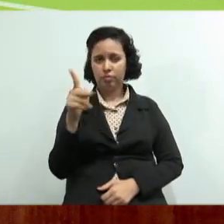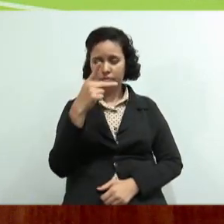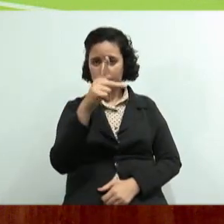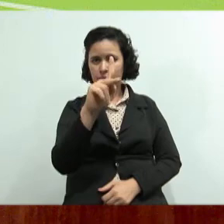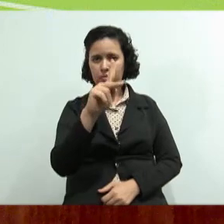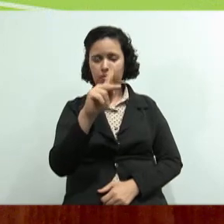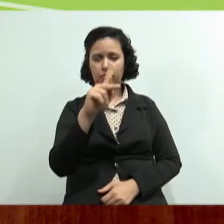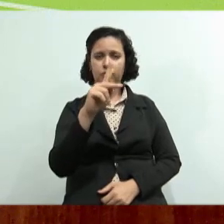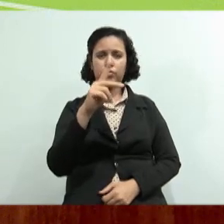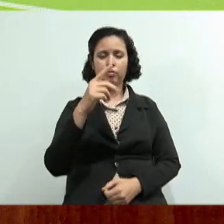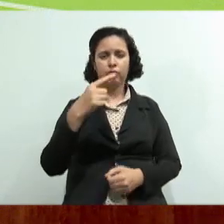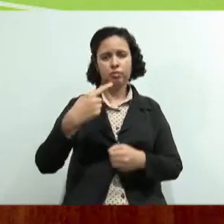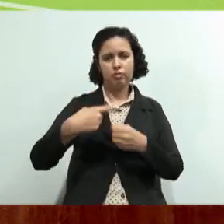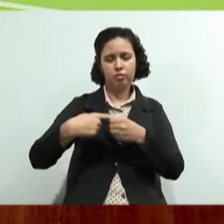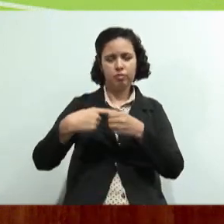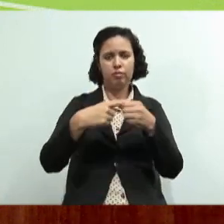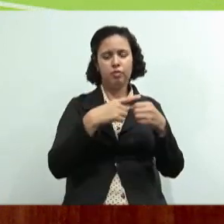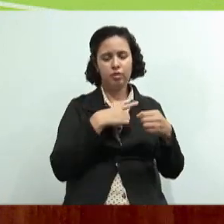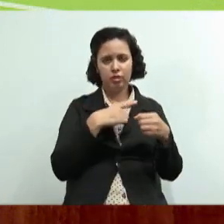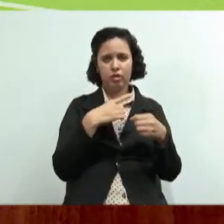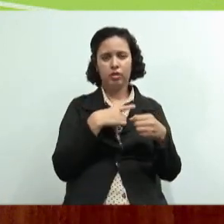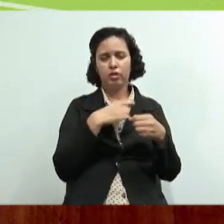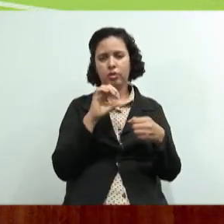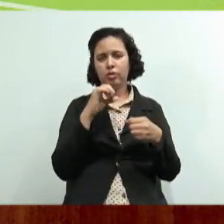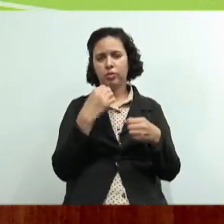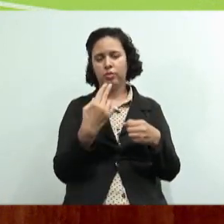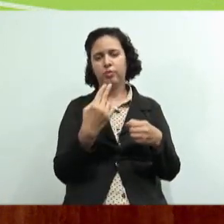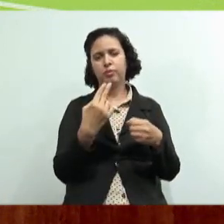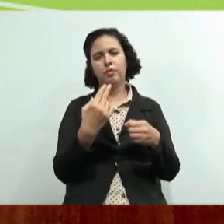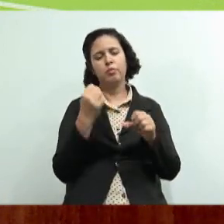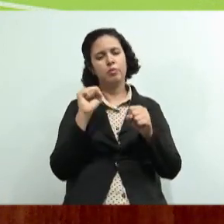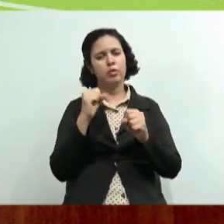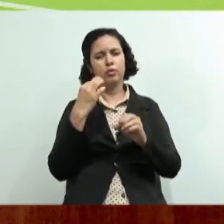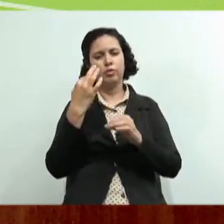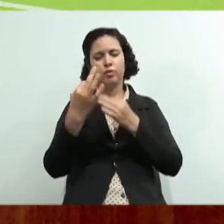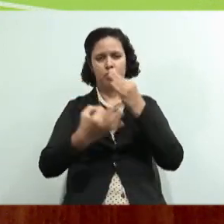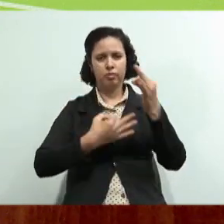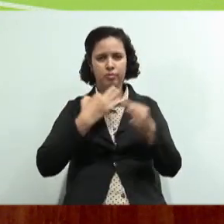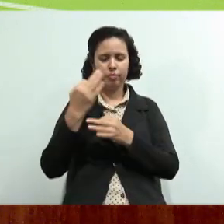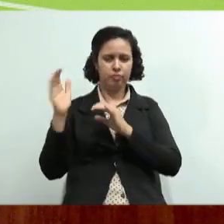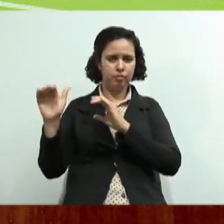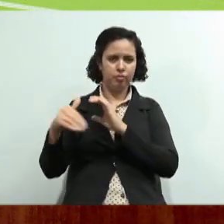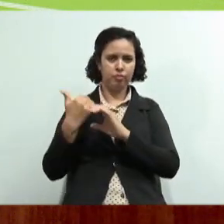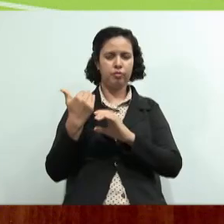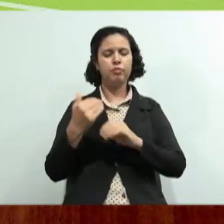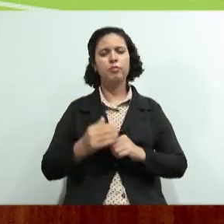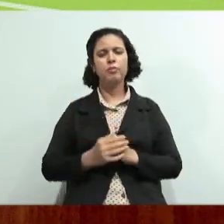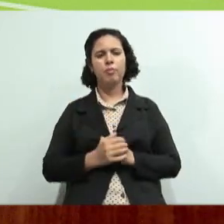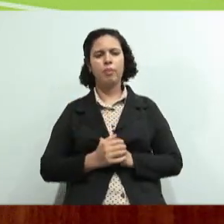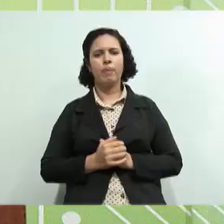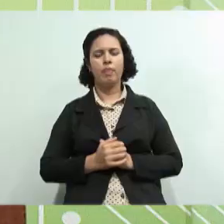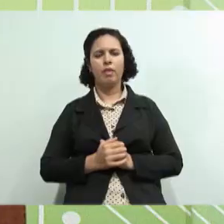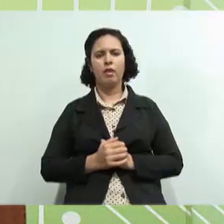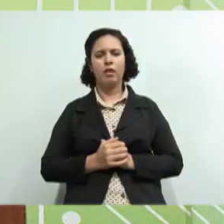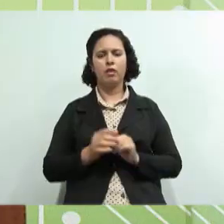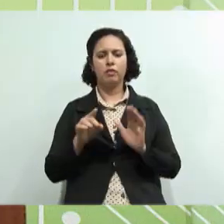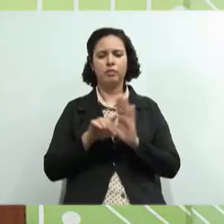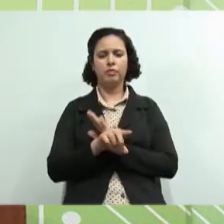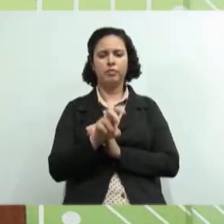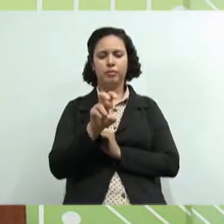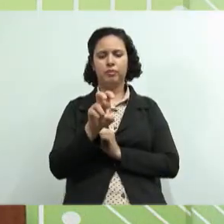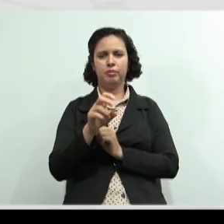você conhece esse tipo de experiência, e comente com a gente na próxima aula, ok? Isso vai ser muito bom. Vamos para a pergunta número